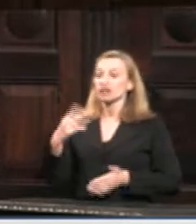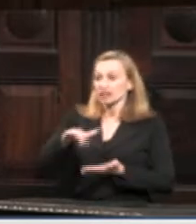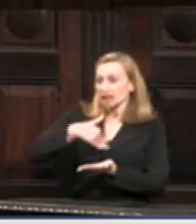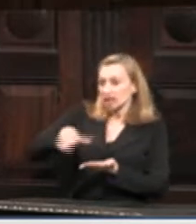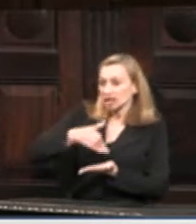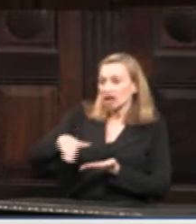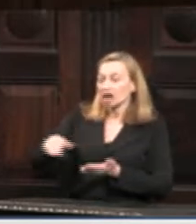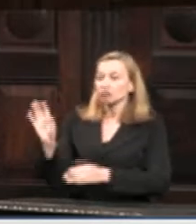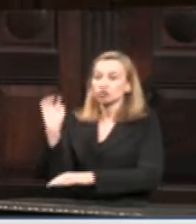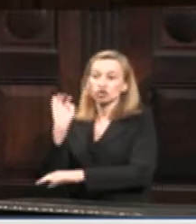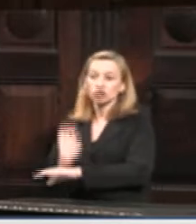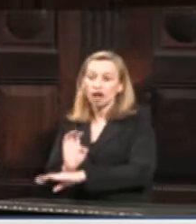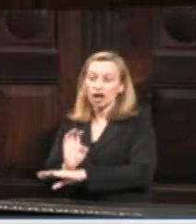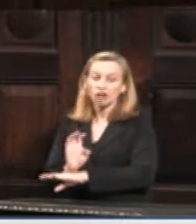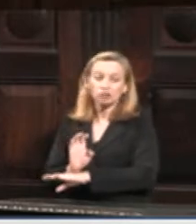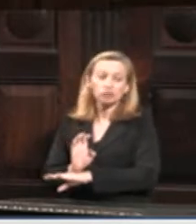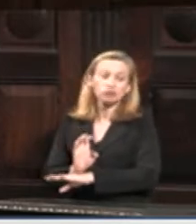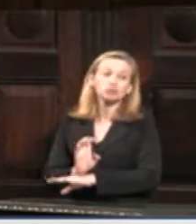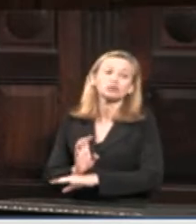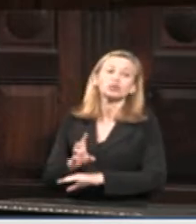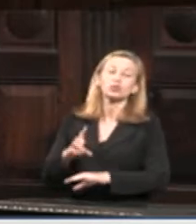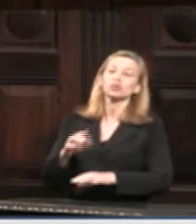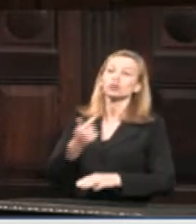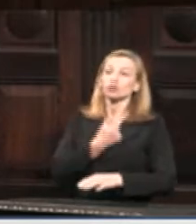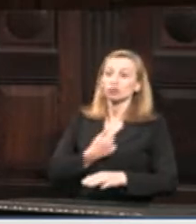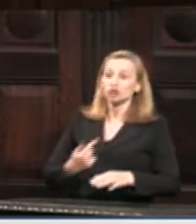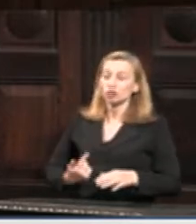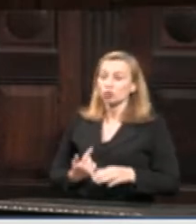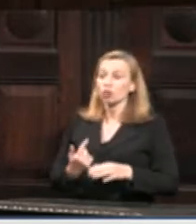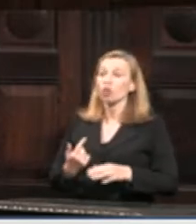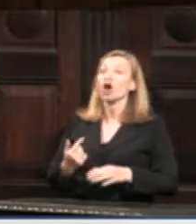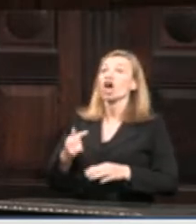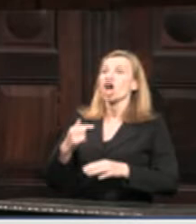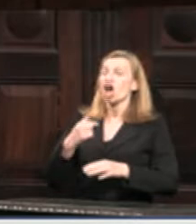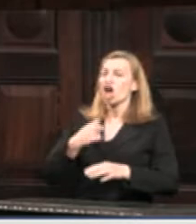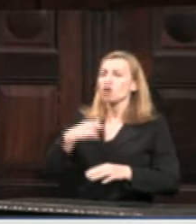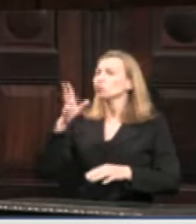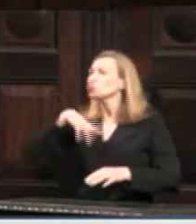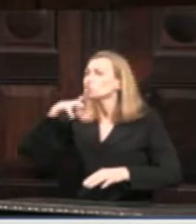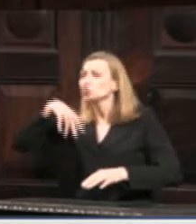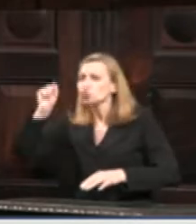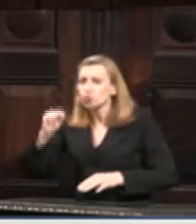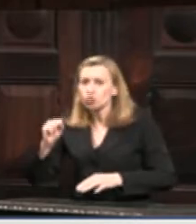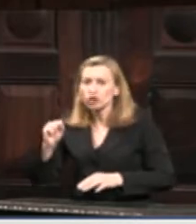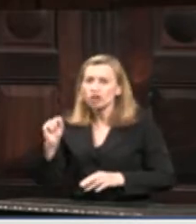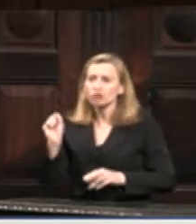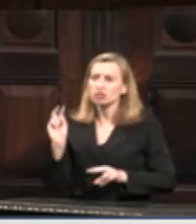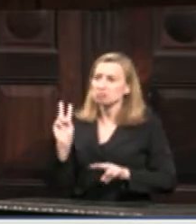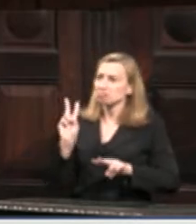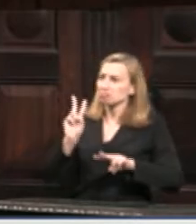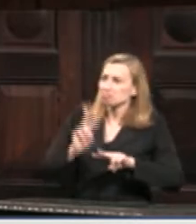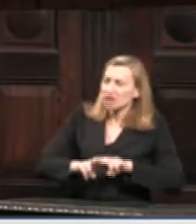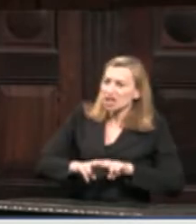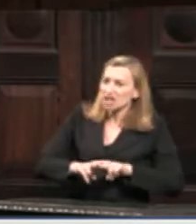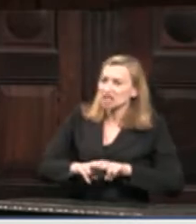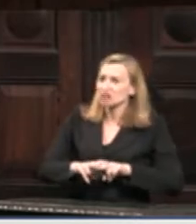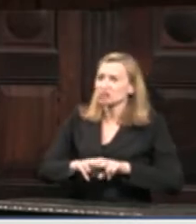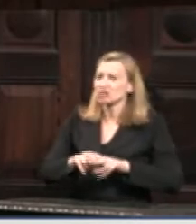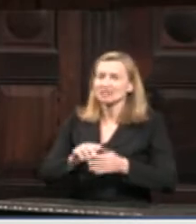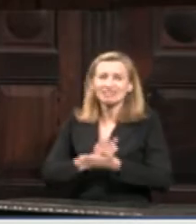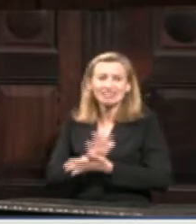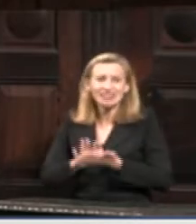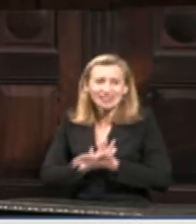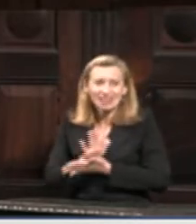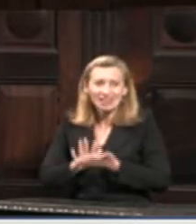bilhão, nunca respondeu um inquérito criminal, nunca teve uma condenação nem em primeira instância. E olha que no Brasil a